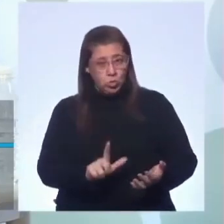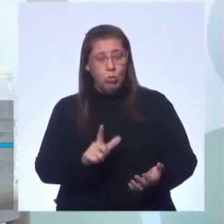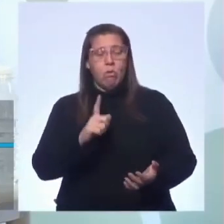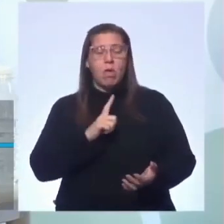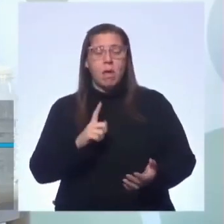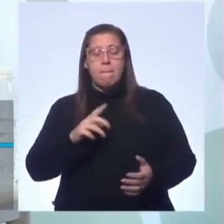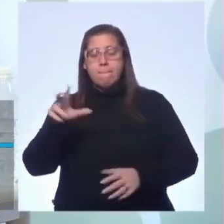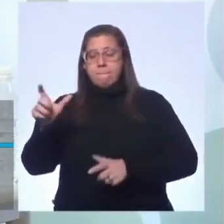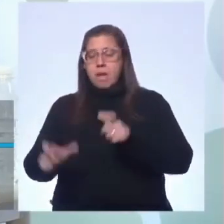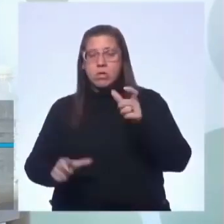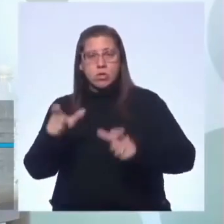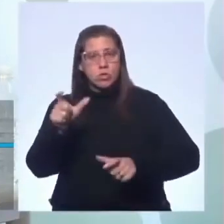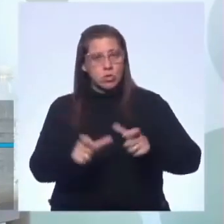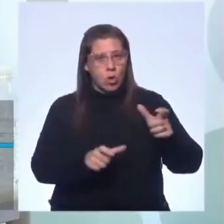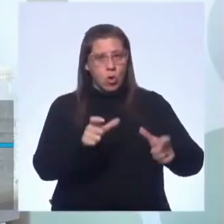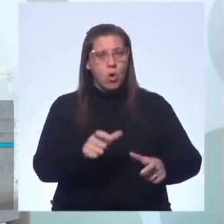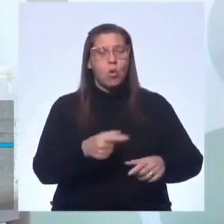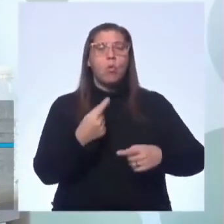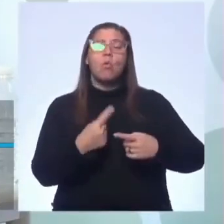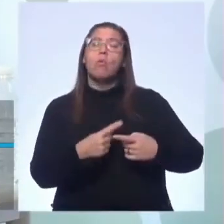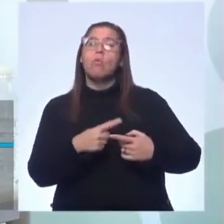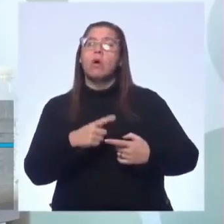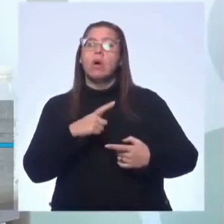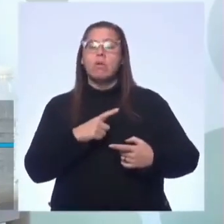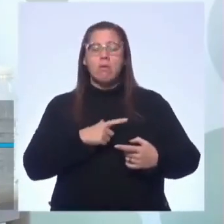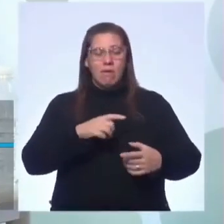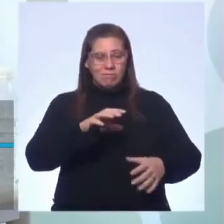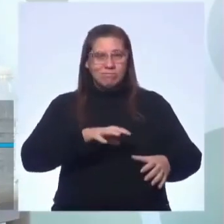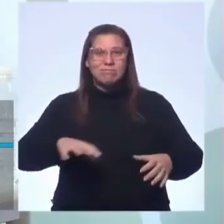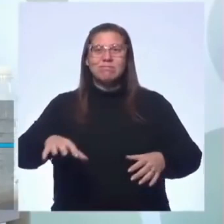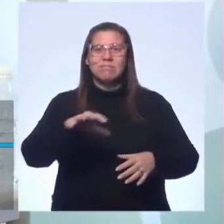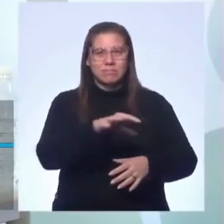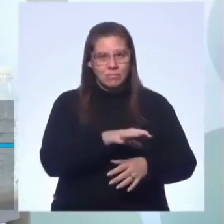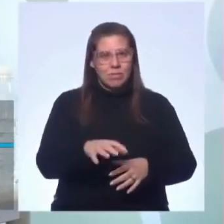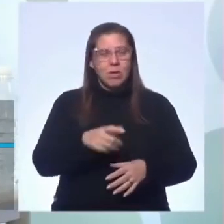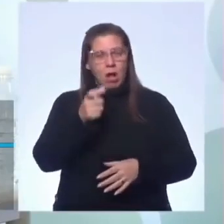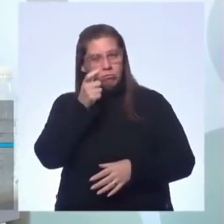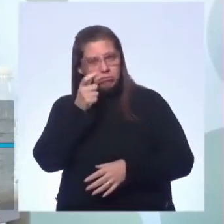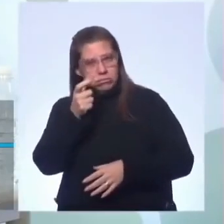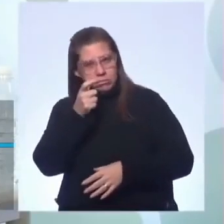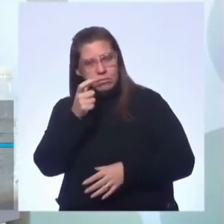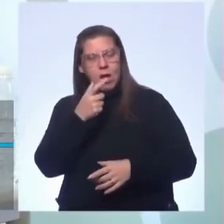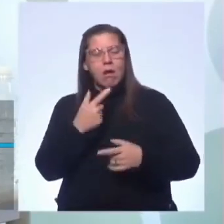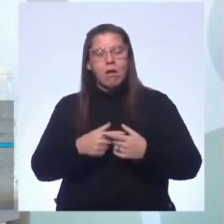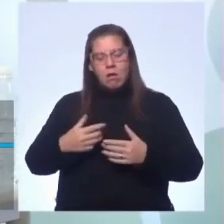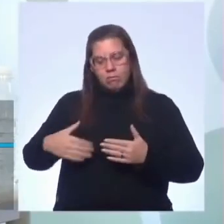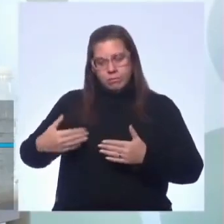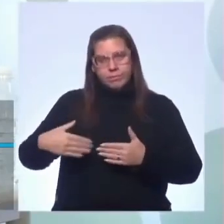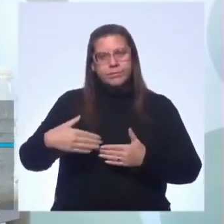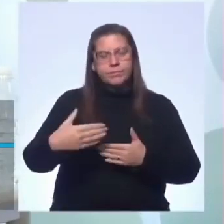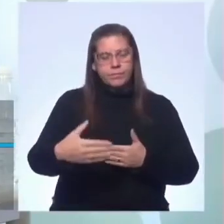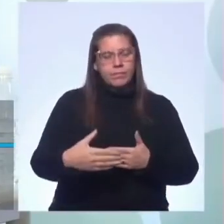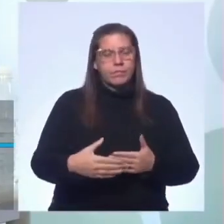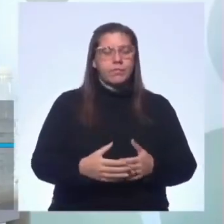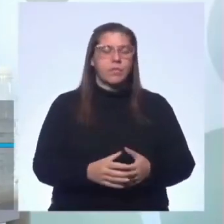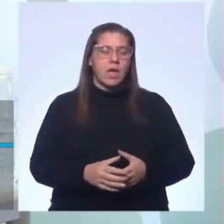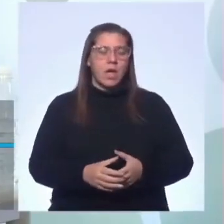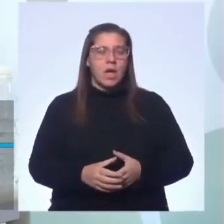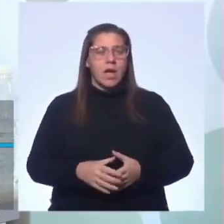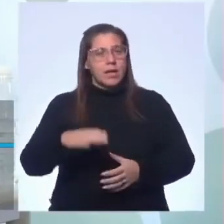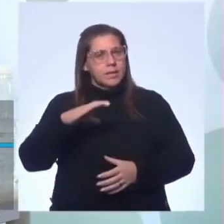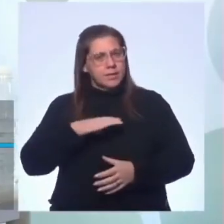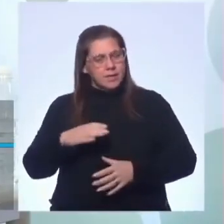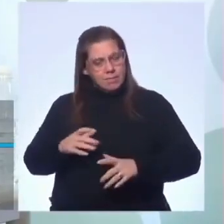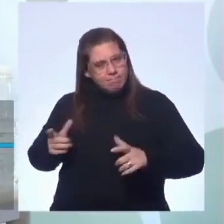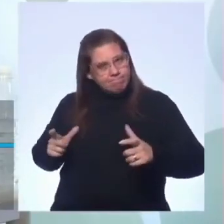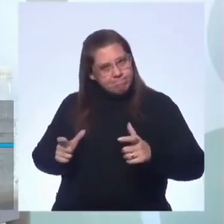captando pessoas, né, porque acaba sendo regiões atrativas, né, e com o passar do tempo, né, as cidades médias,